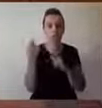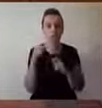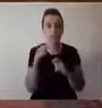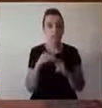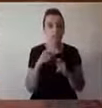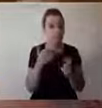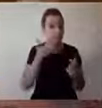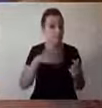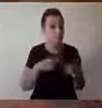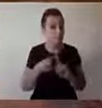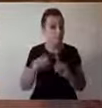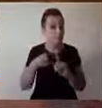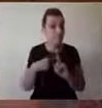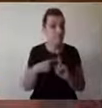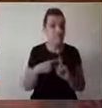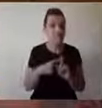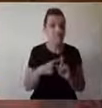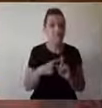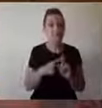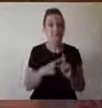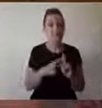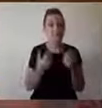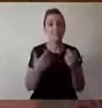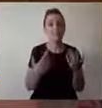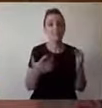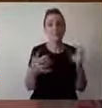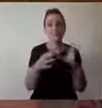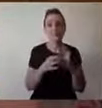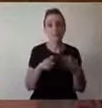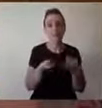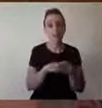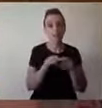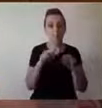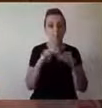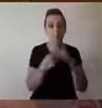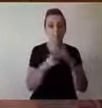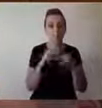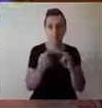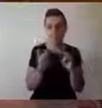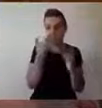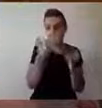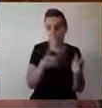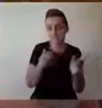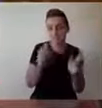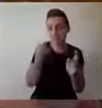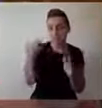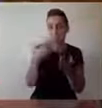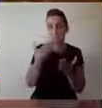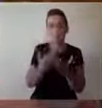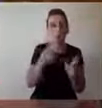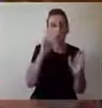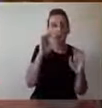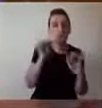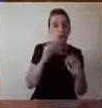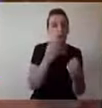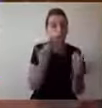é, porque desta feita as peças de um puzzle que até há bem pouco tempo, nos era invisível, estão aqui hoje todas